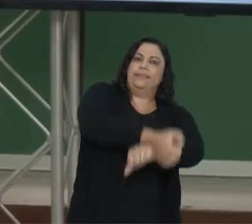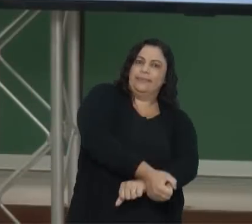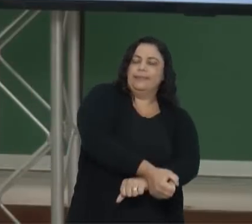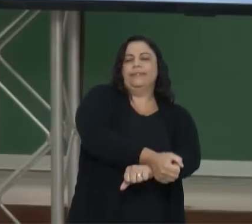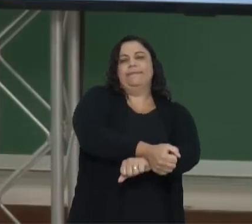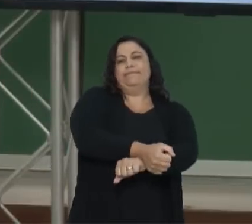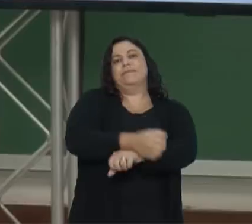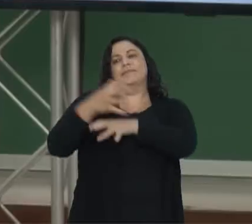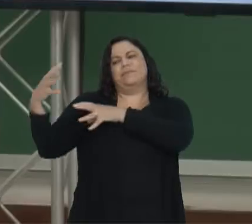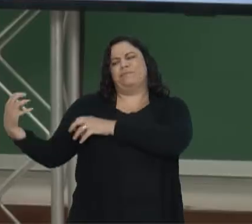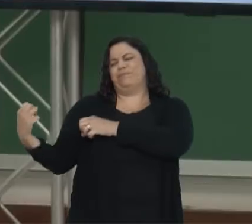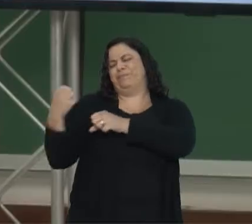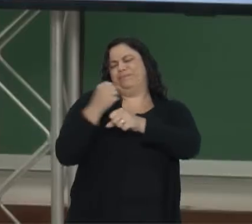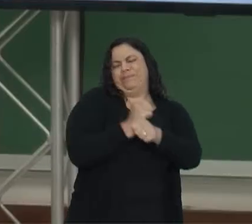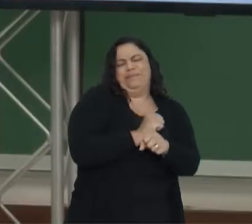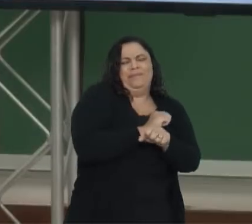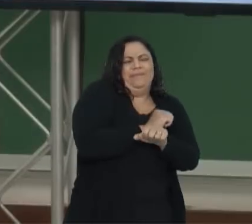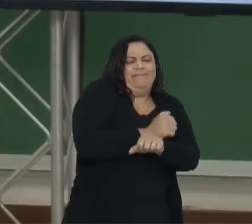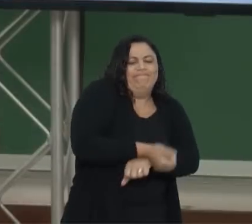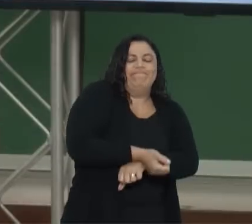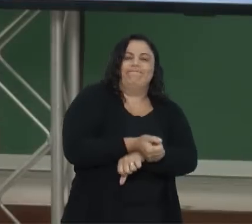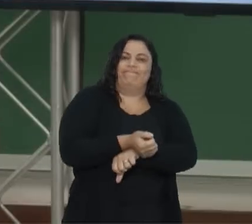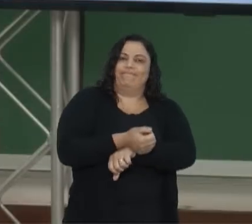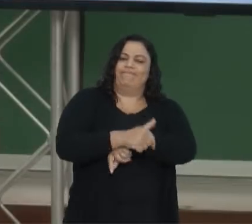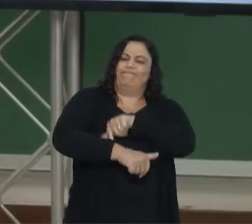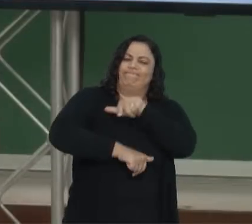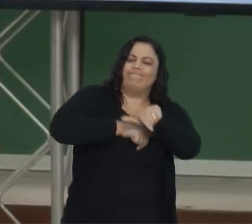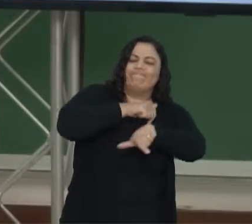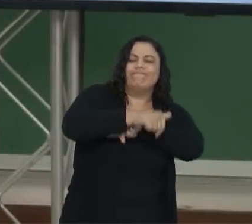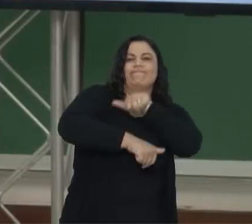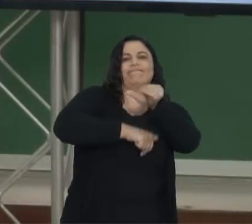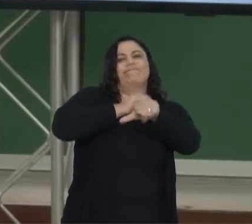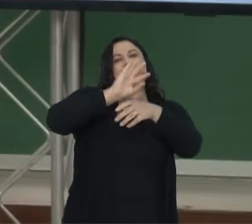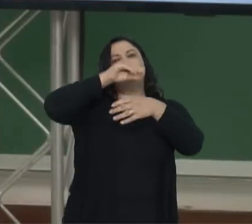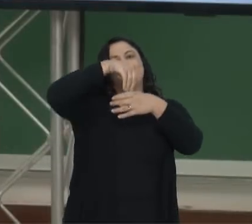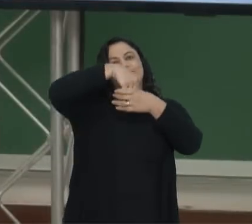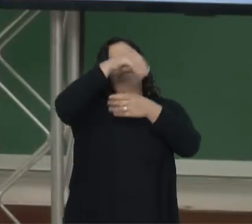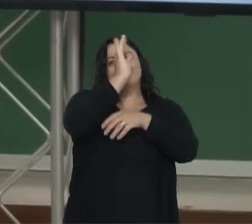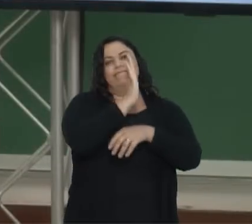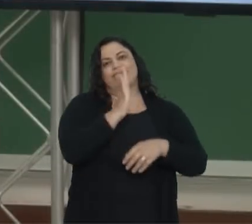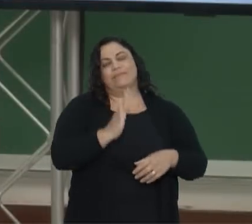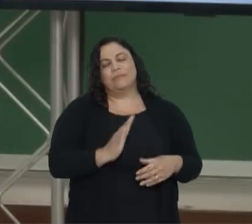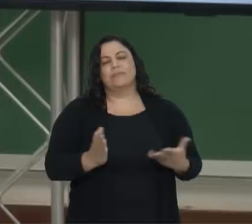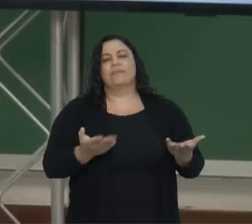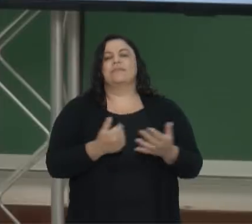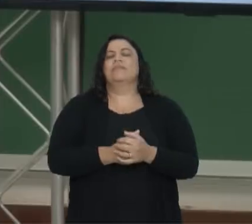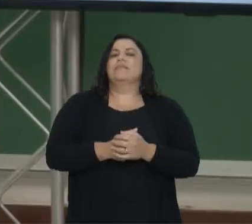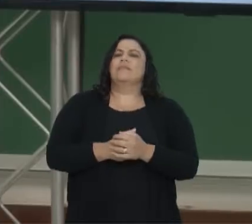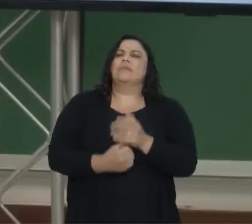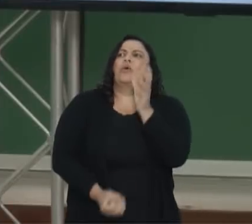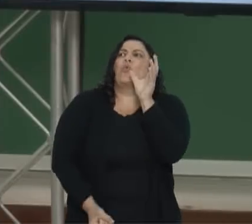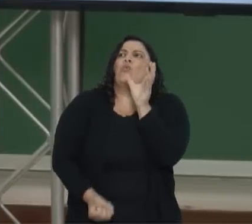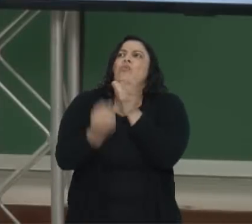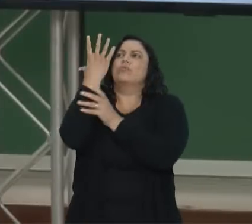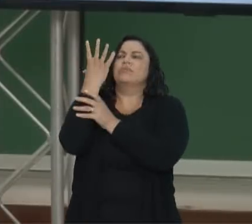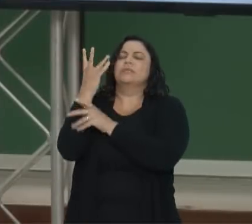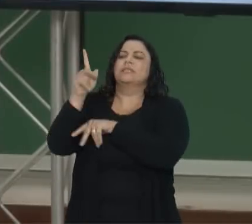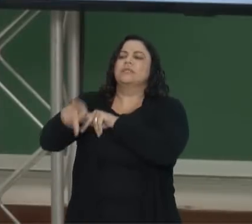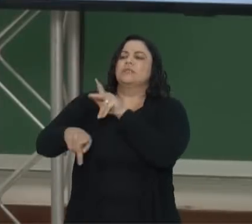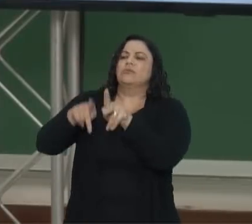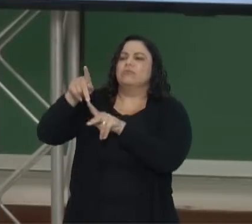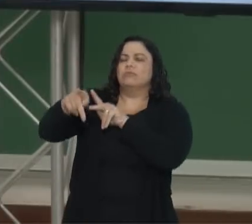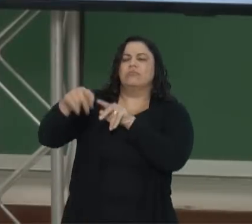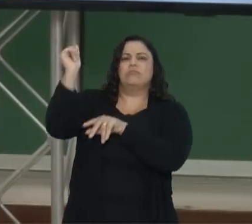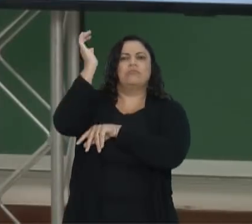nós temos uma questão bastante importante da própria história de formação da população brasileira. Como vieram